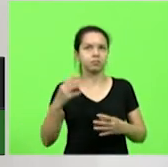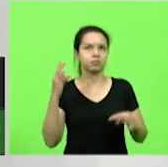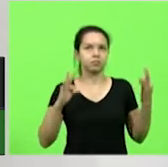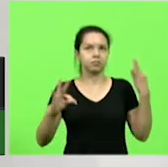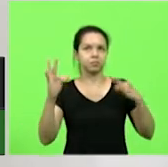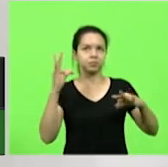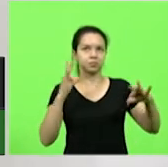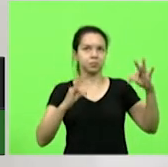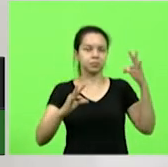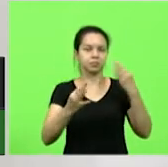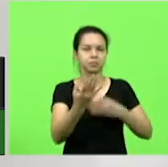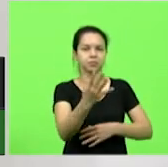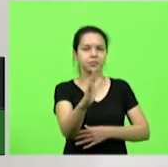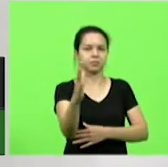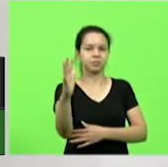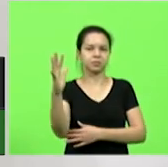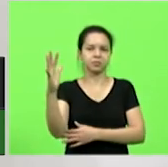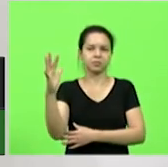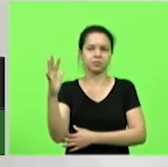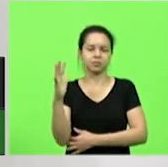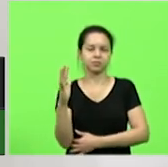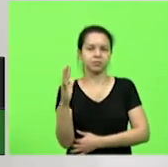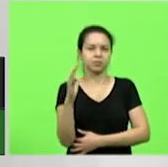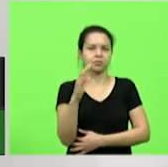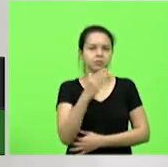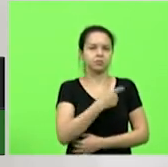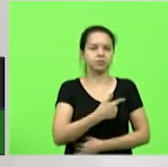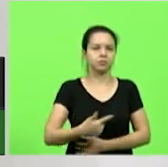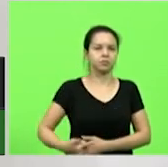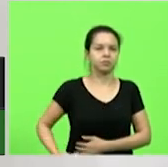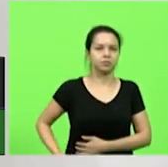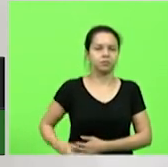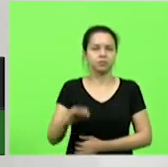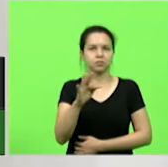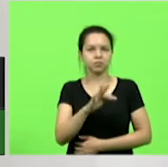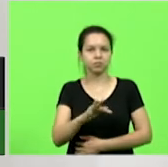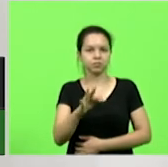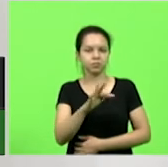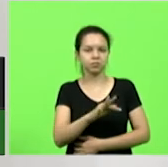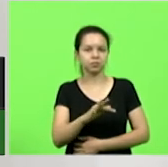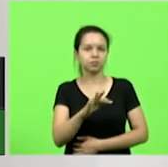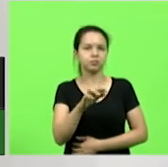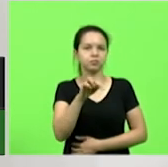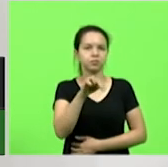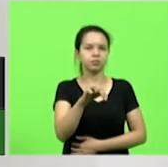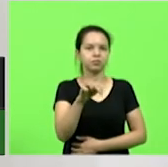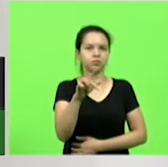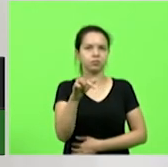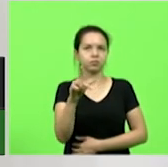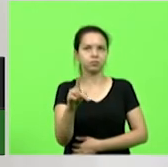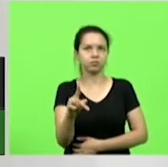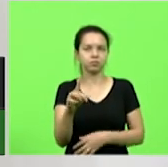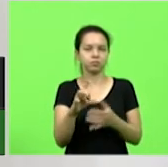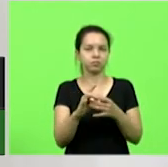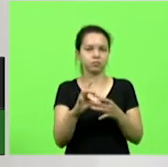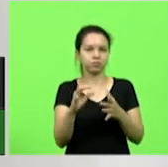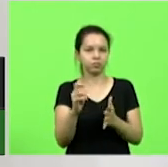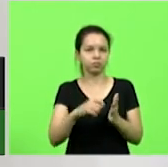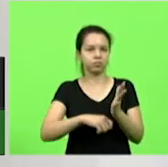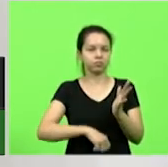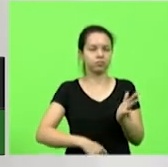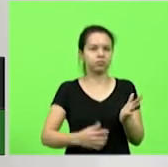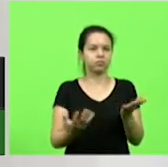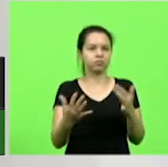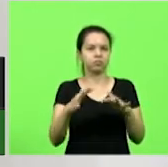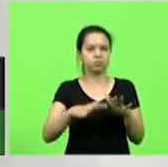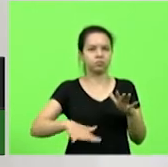Ambiente. O governo federal, senhor presidente, por meio da ANP, autorizou e incluiu nas áreas da